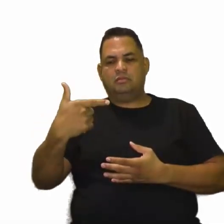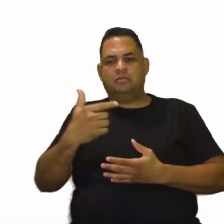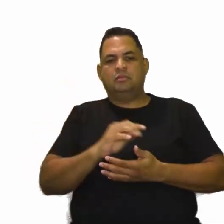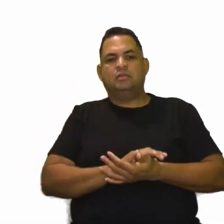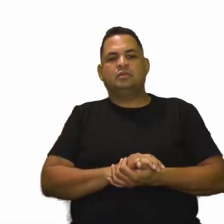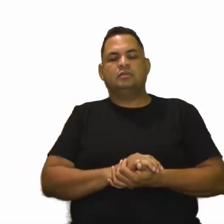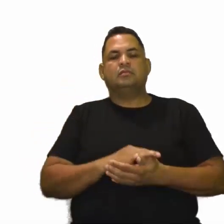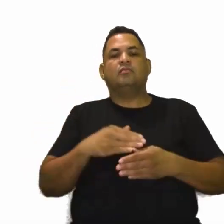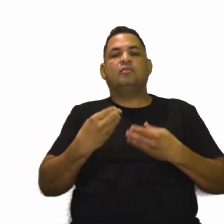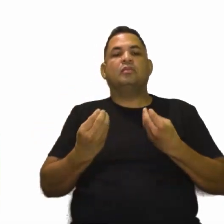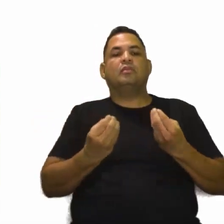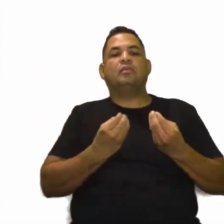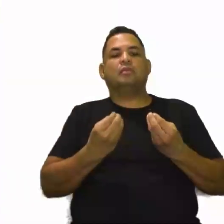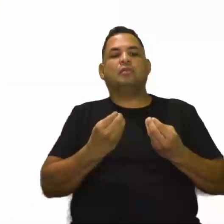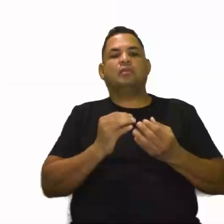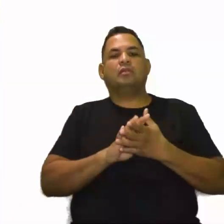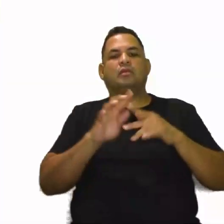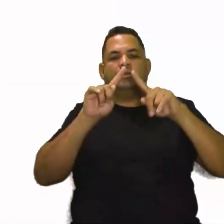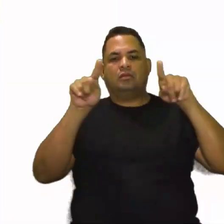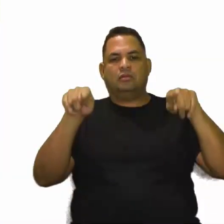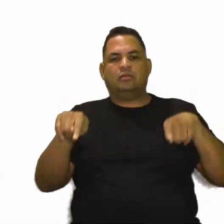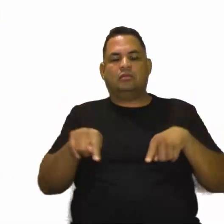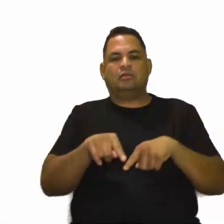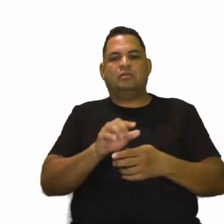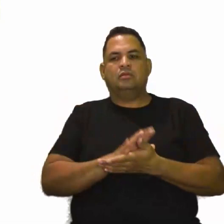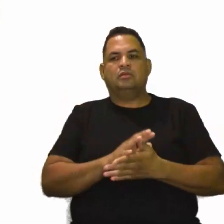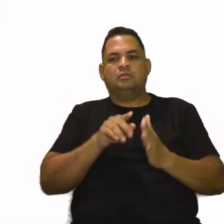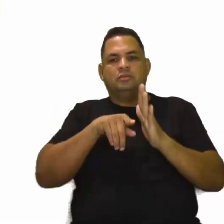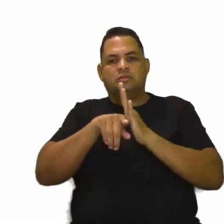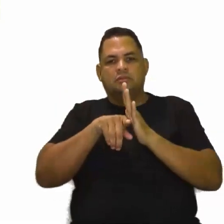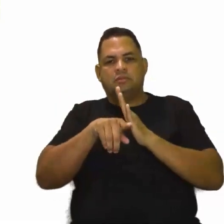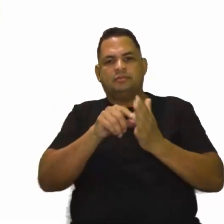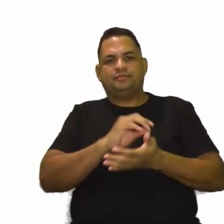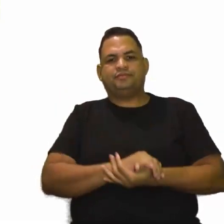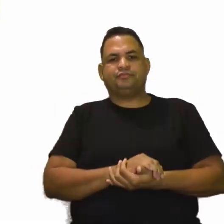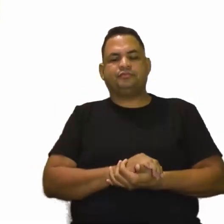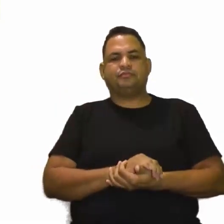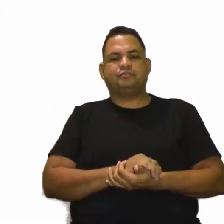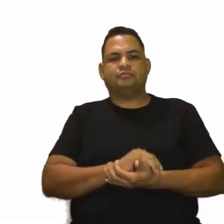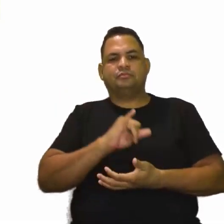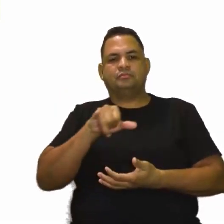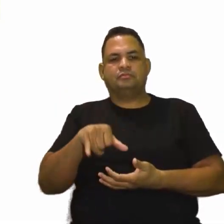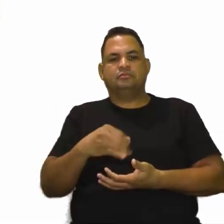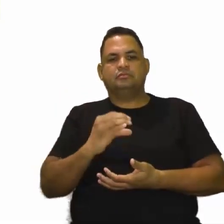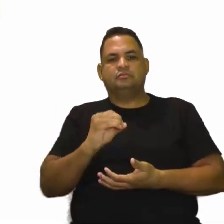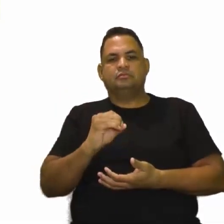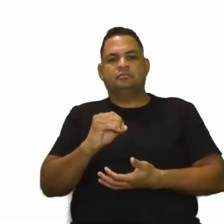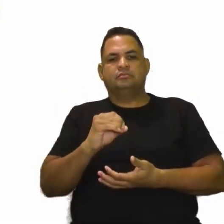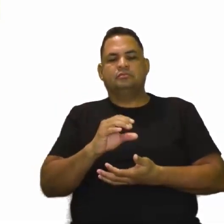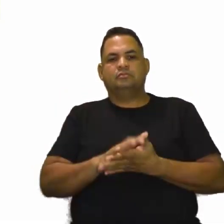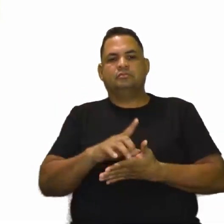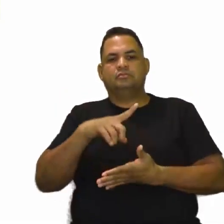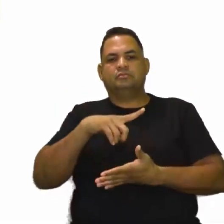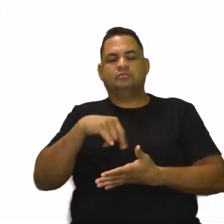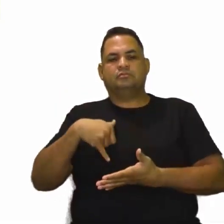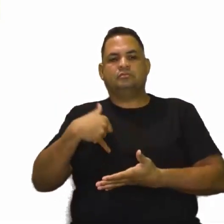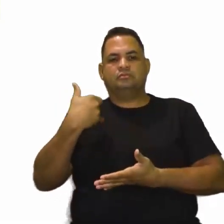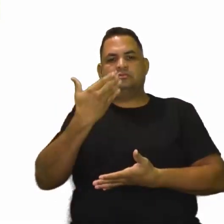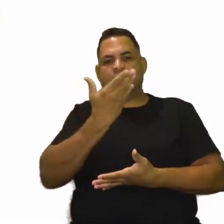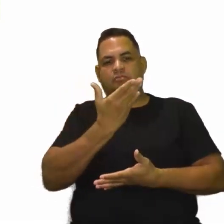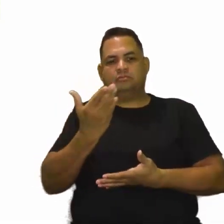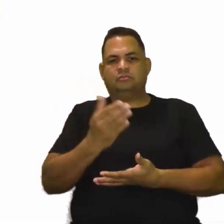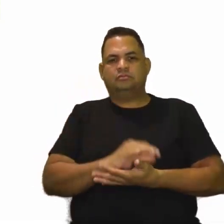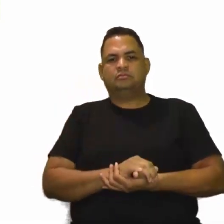24,22. Como que fica isso na tabela de referência? Então, vamos analisar. João tem 18 anos. Eu trouxe aqui só a parte